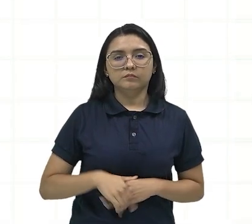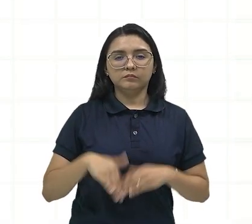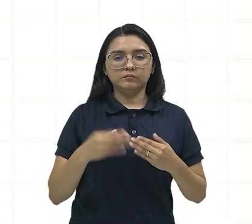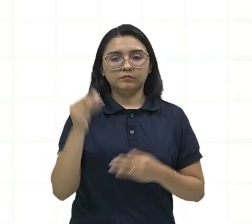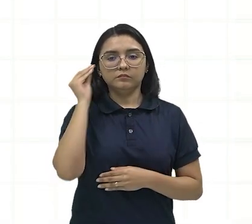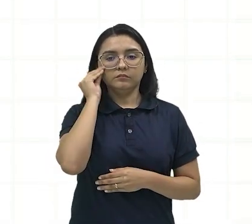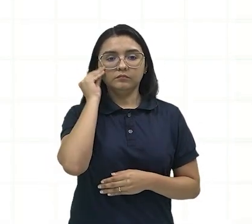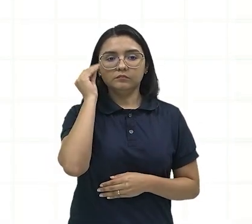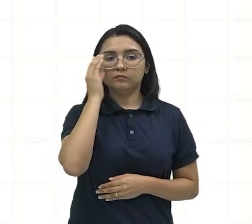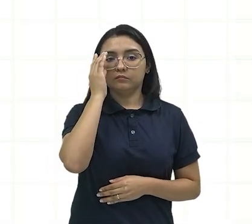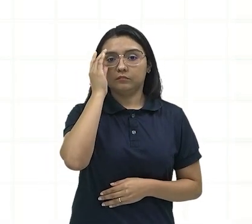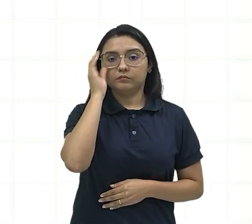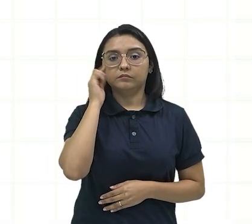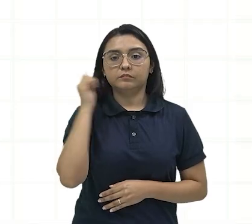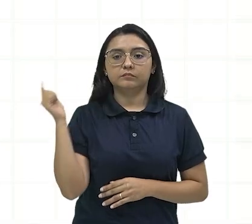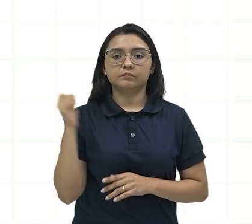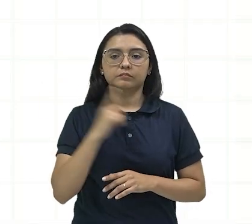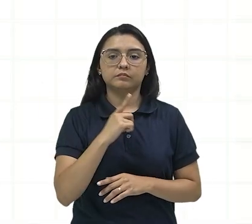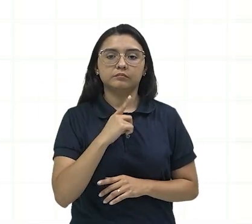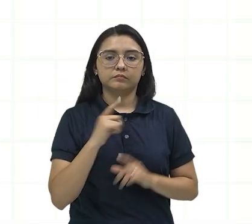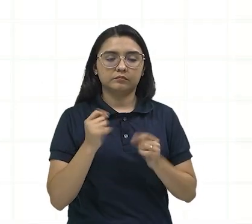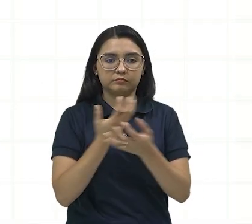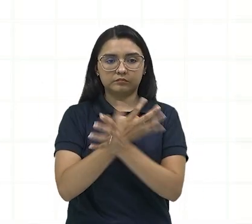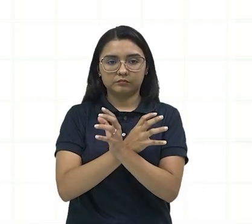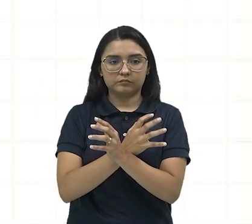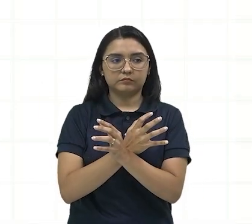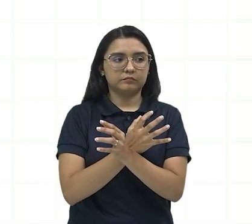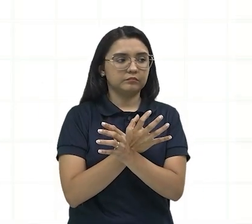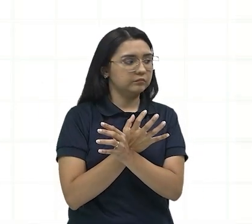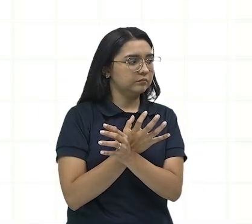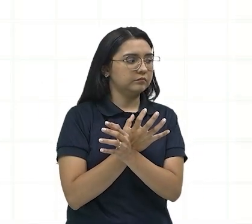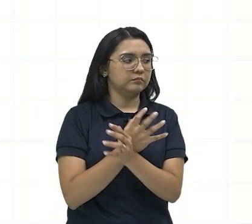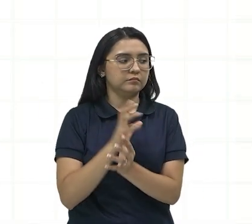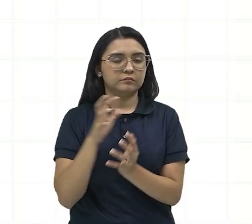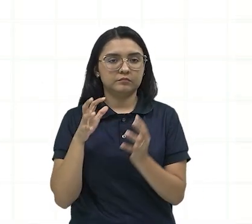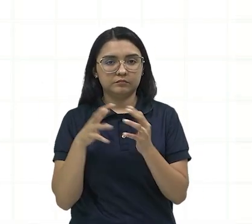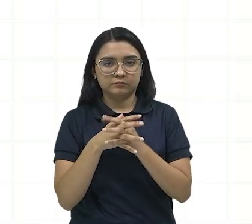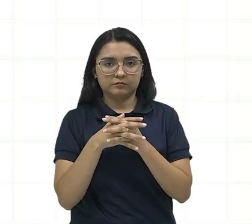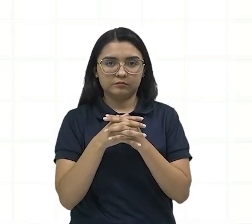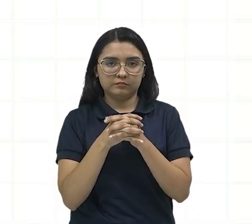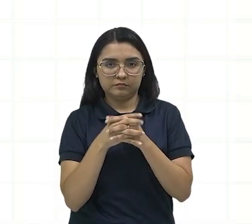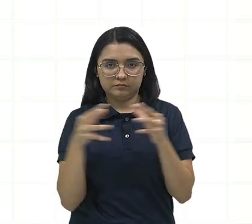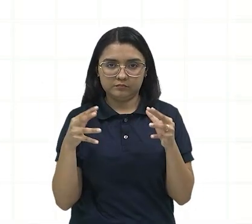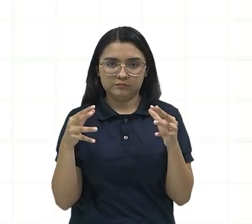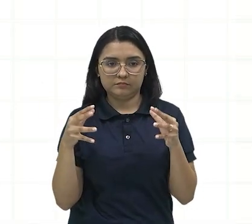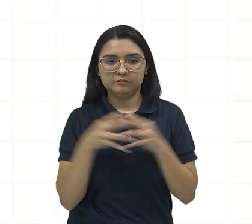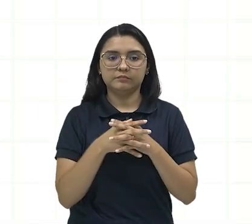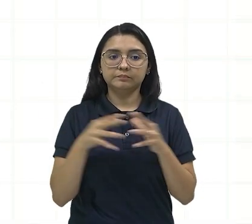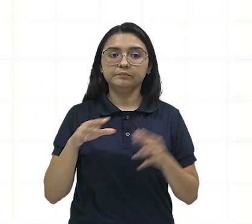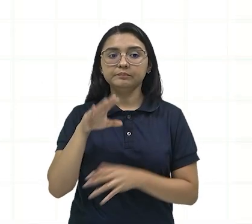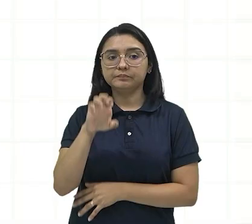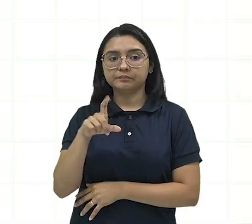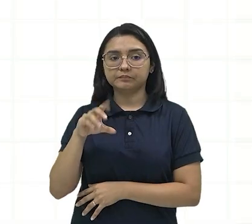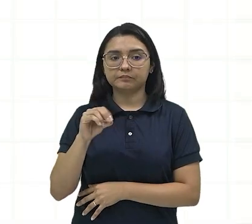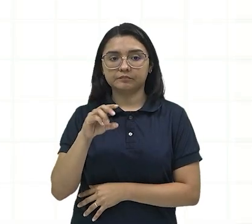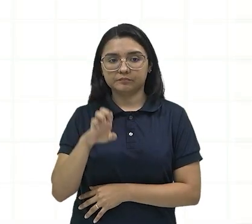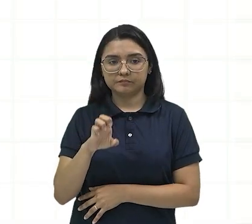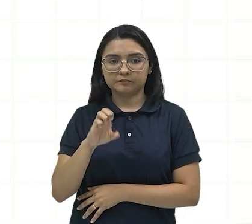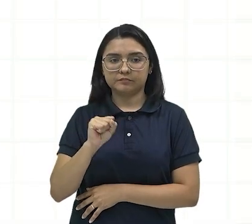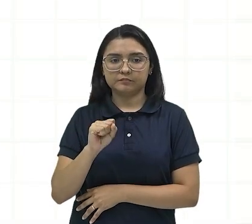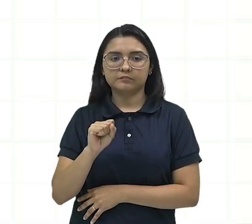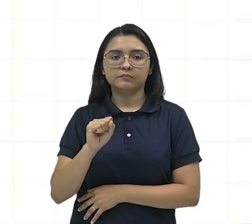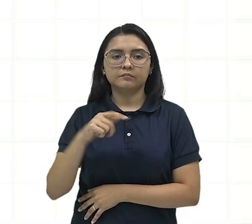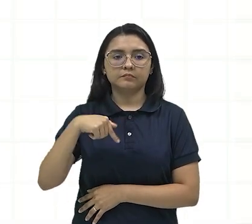aí, apresenta um esqueleto externo chamado de exoesqueleto, também podem compor esse